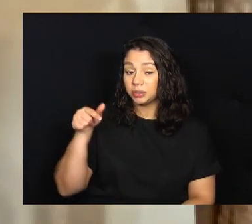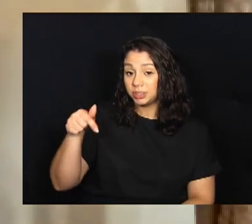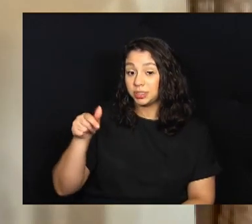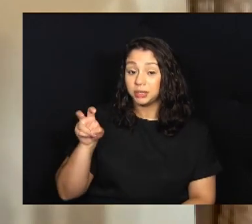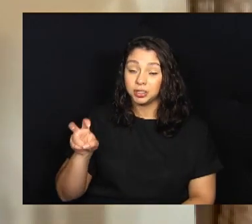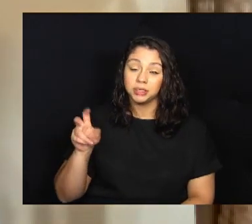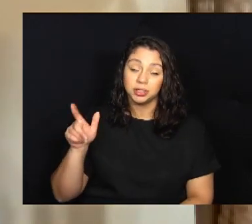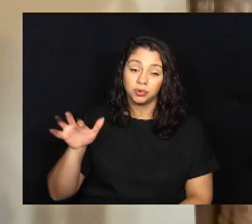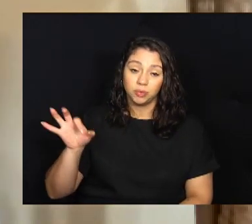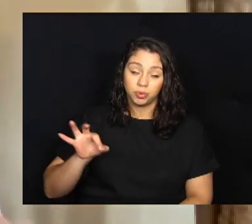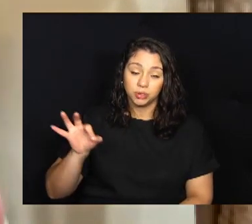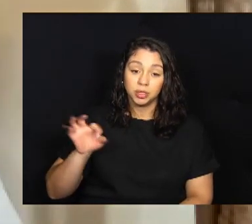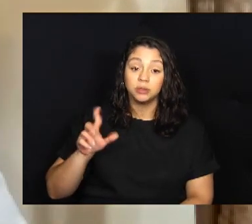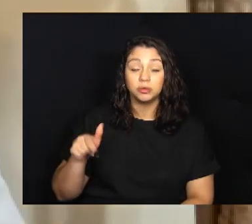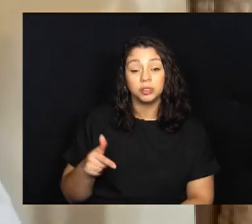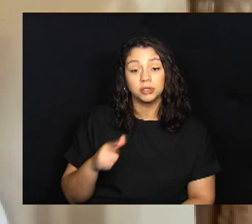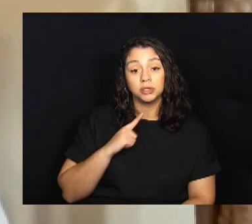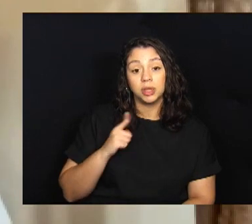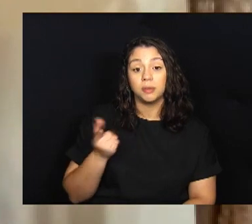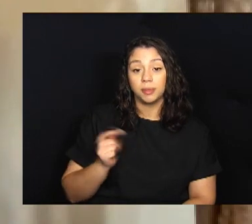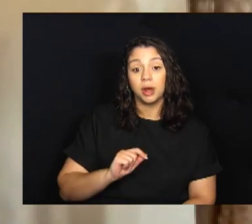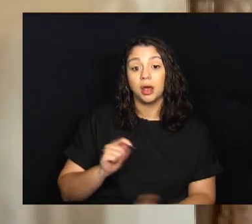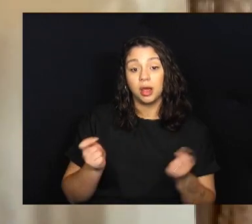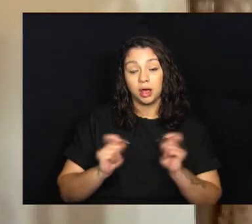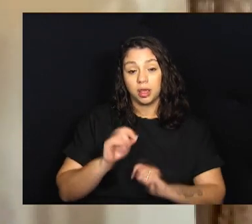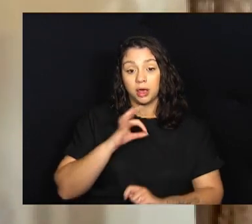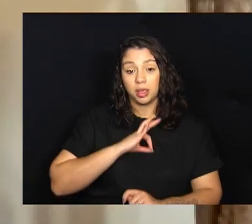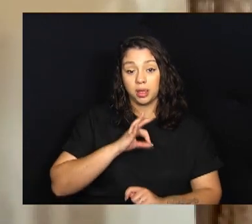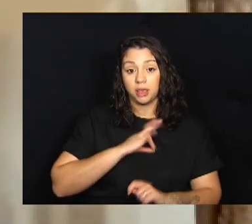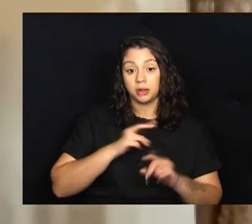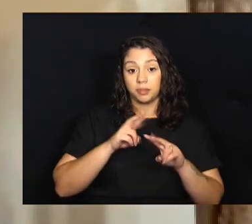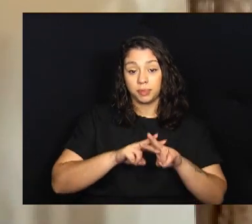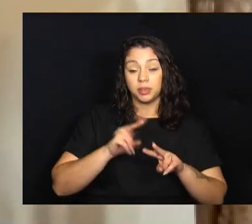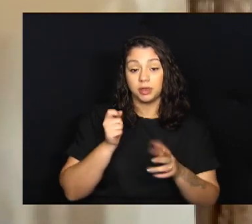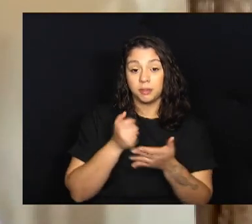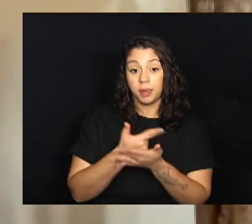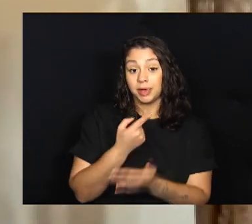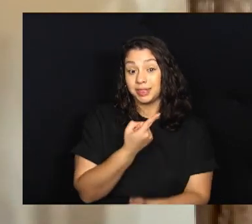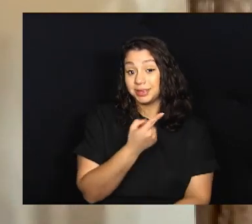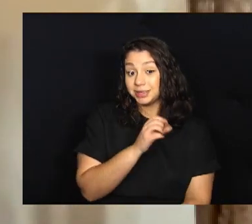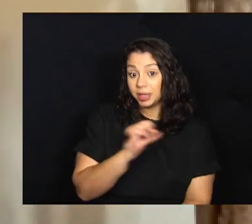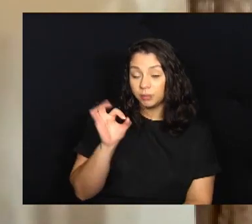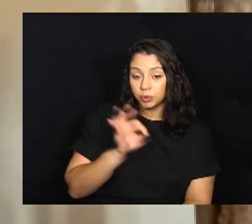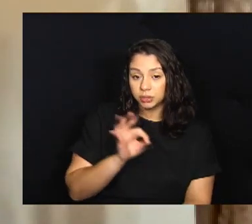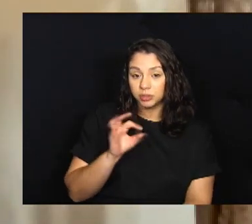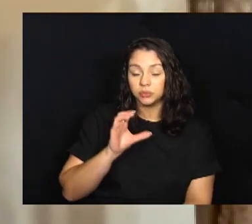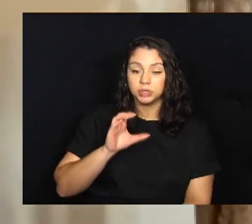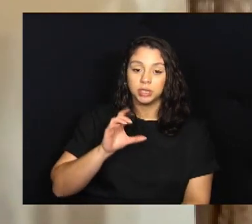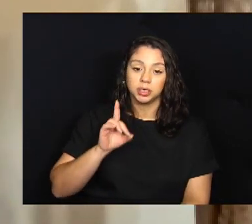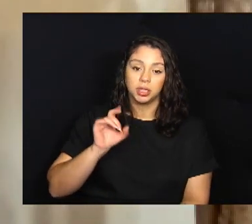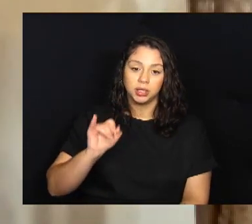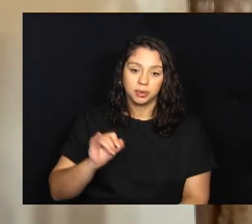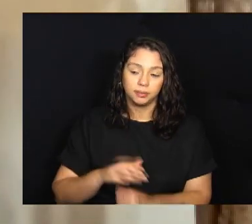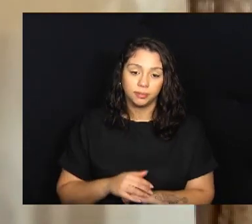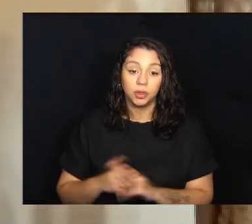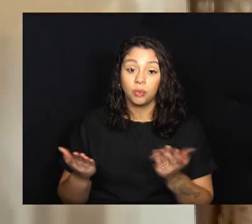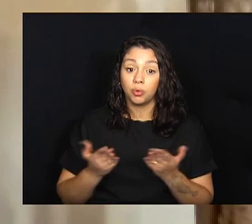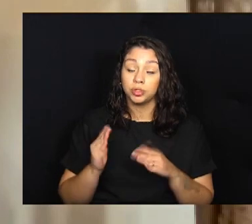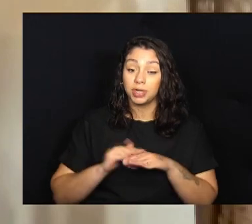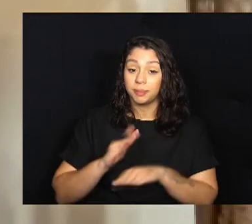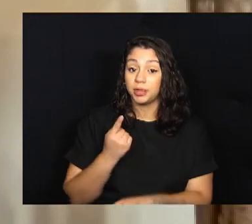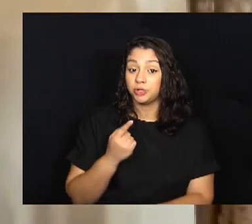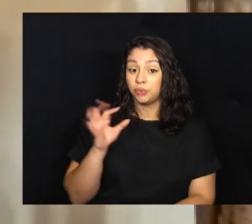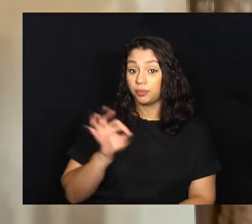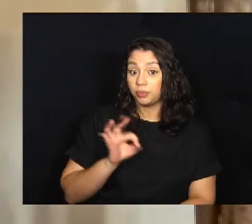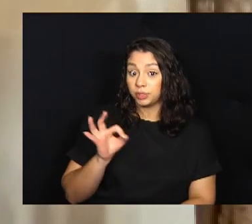renda fixa que pelo menos paguem 100% do CDI. Isto é, você tem aí hoje mais de 1% ao mês sem